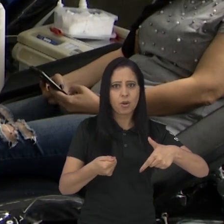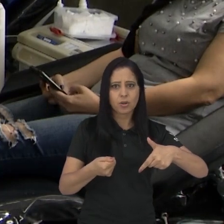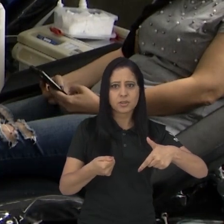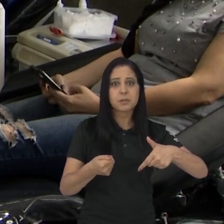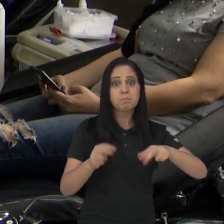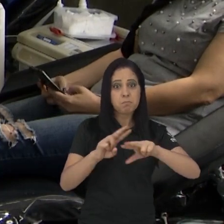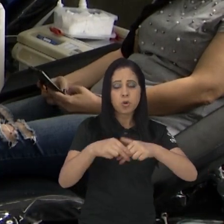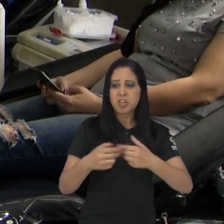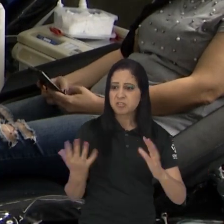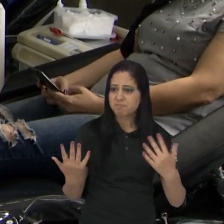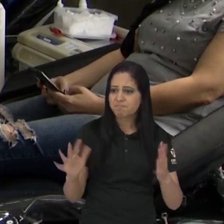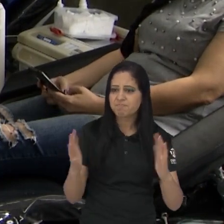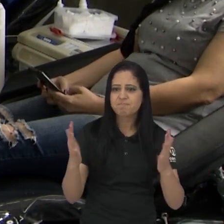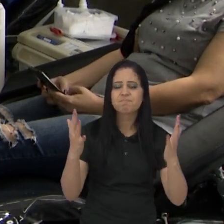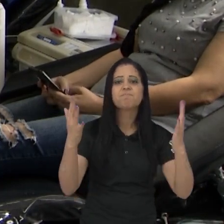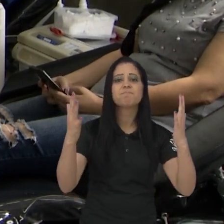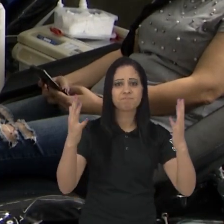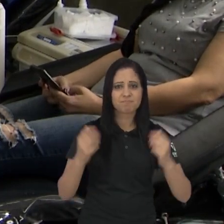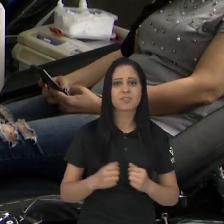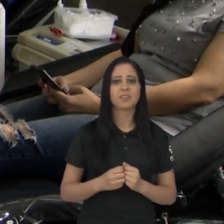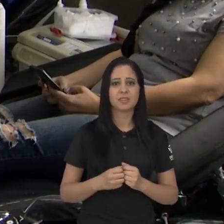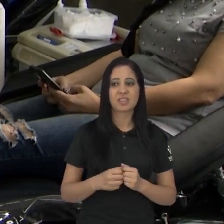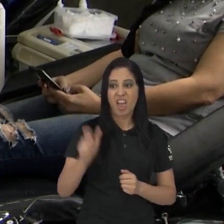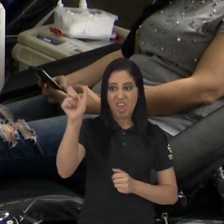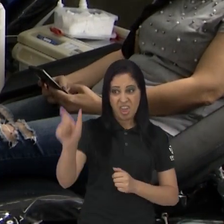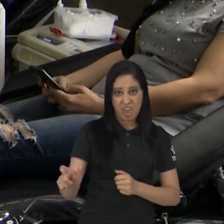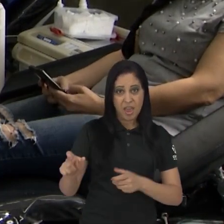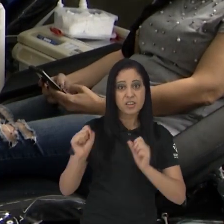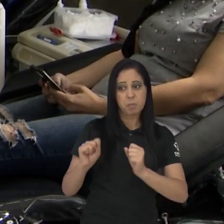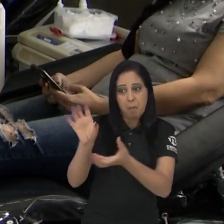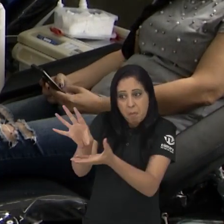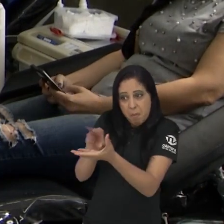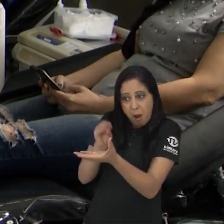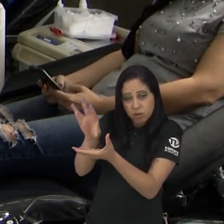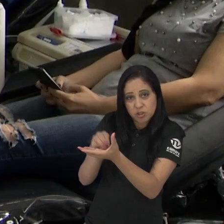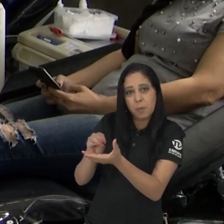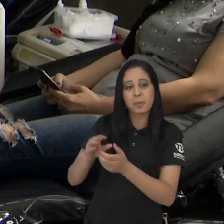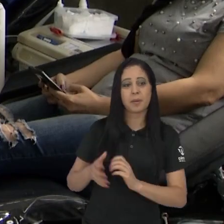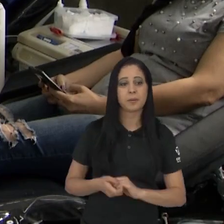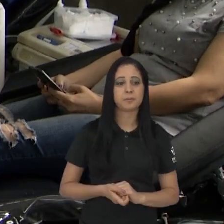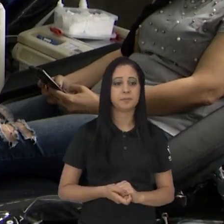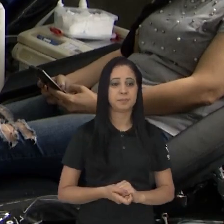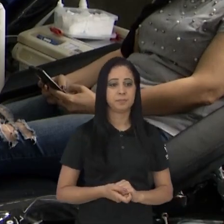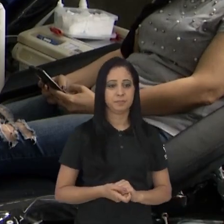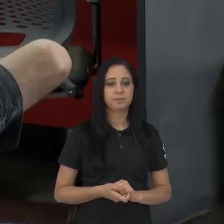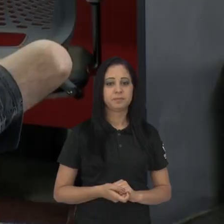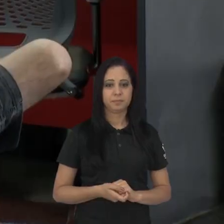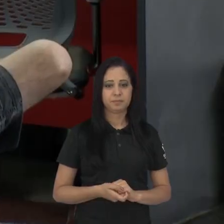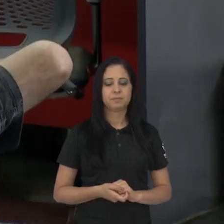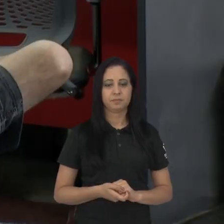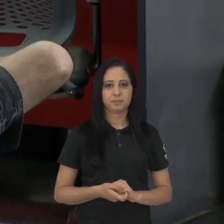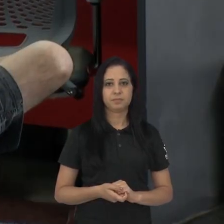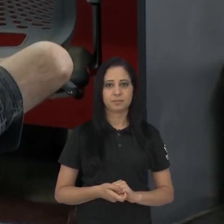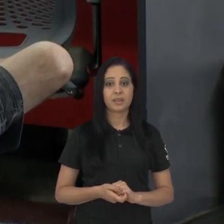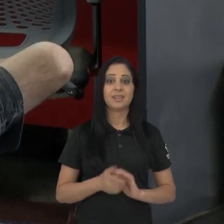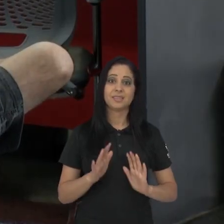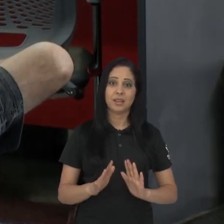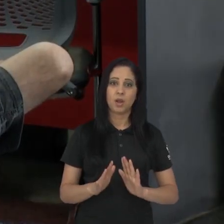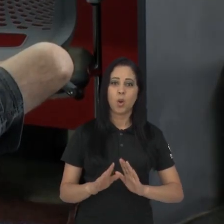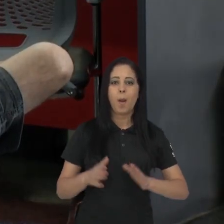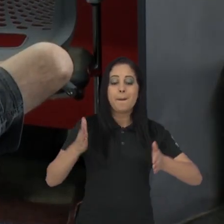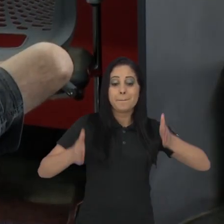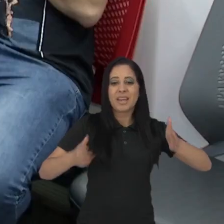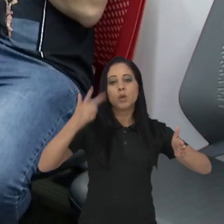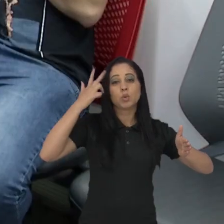para engrandecer e até para fazer com que essas pessoas sirvam de exemplo para aqueles que ainda não são doadores. Em meses normais, o Banco